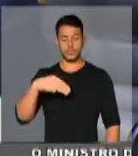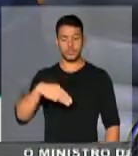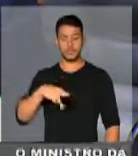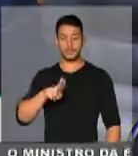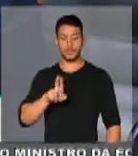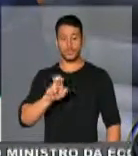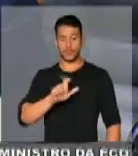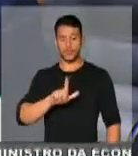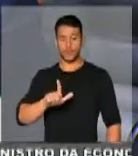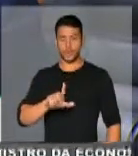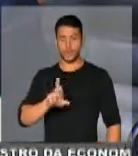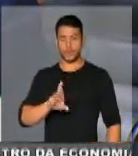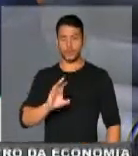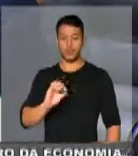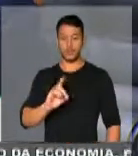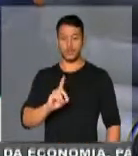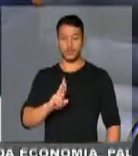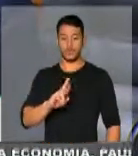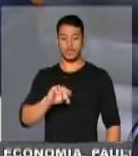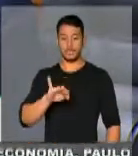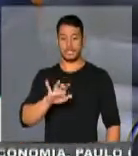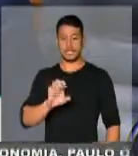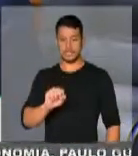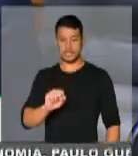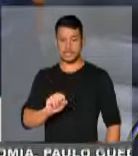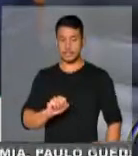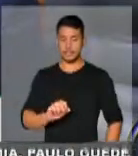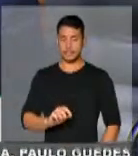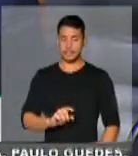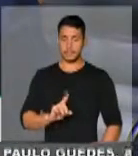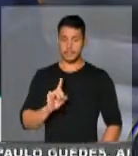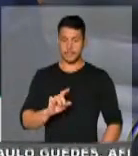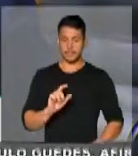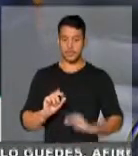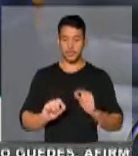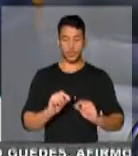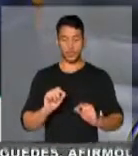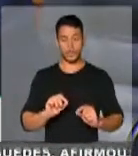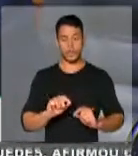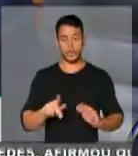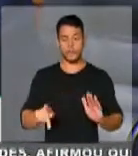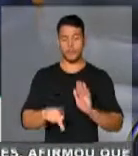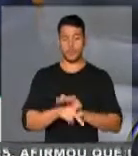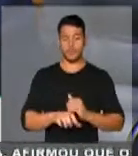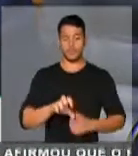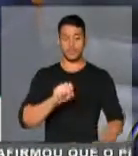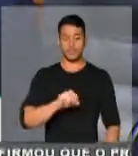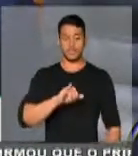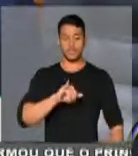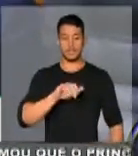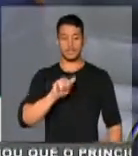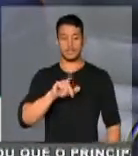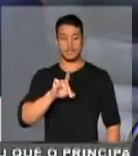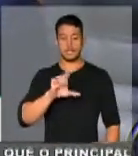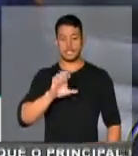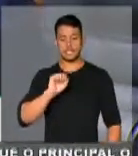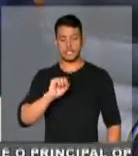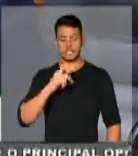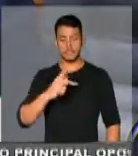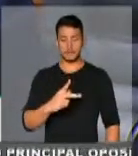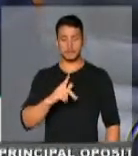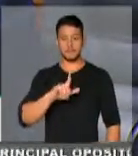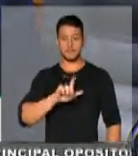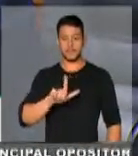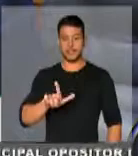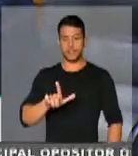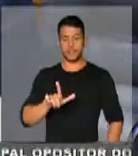pastor da convenção s/a the spell em são paulo com muito pesar que comunicamos